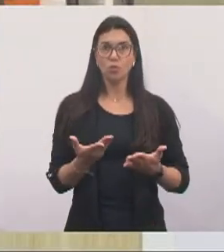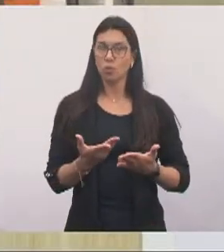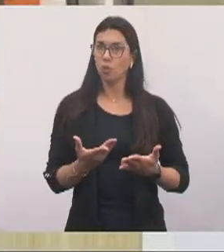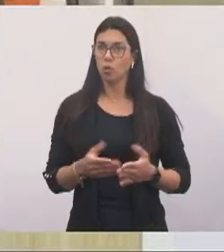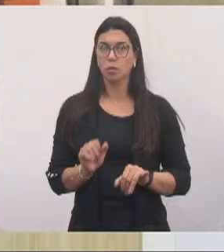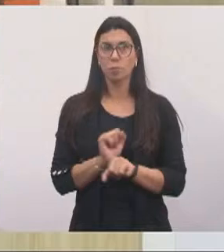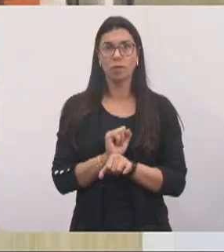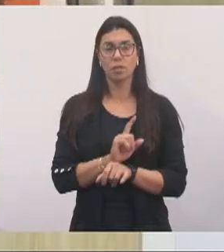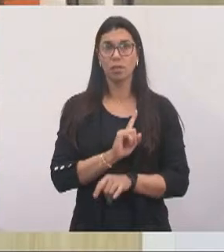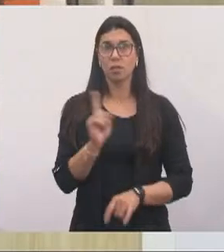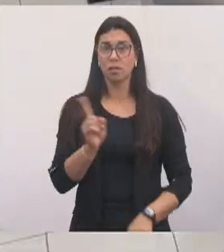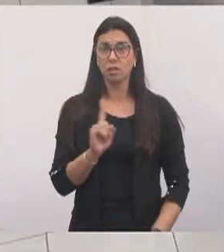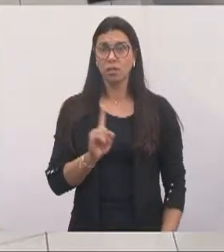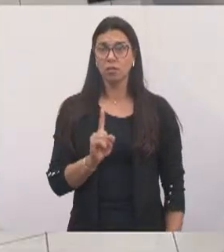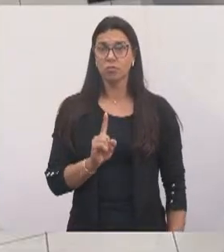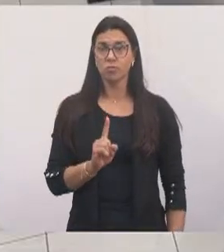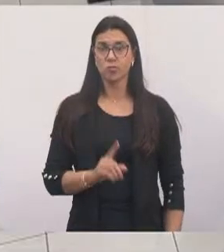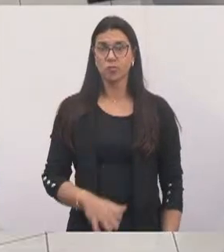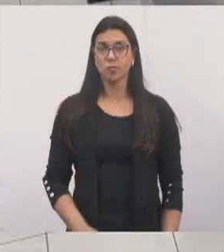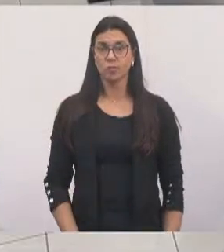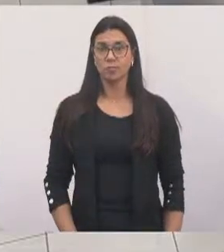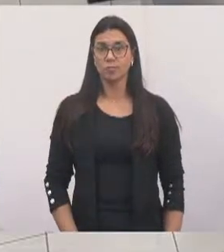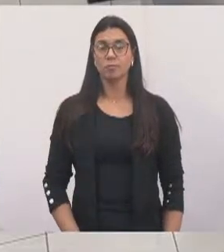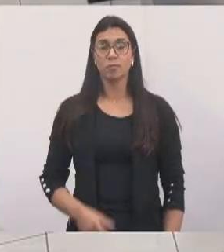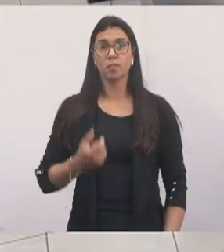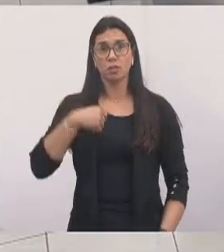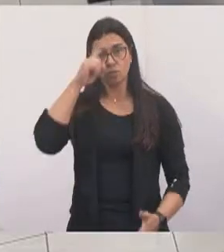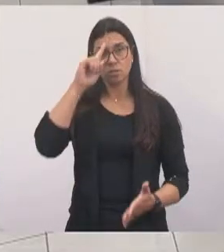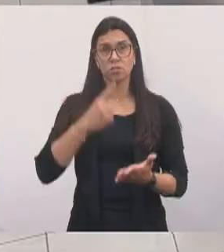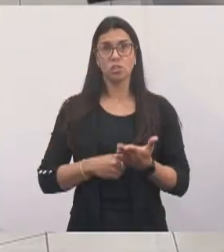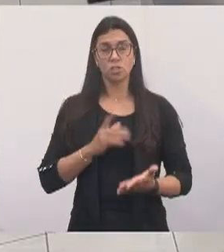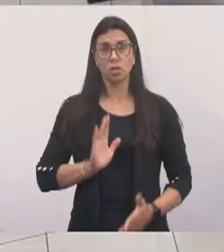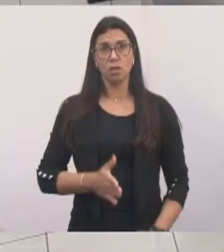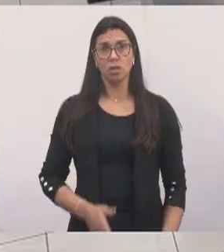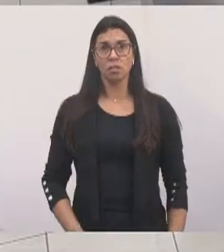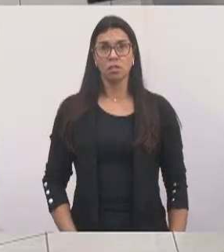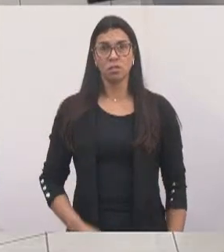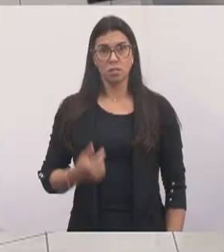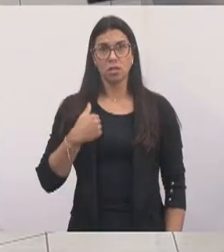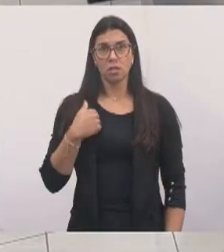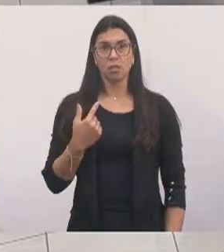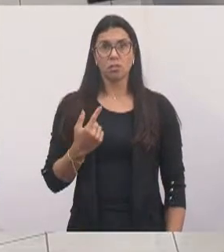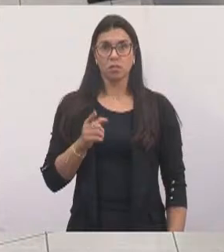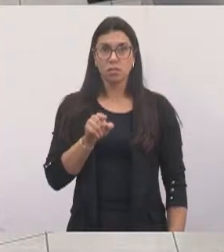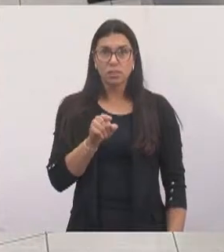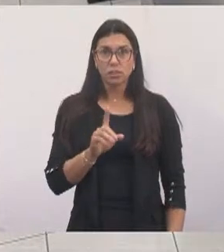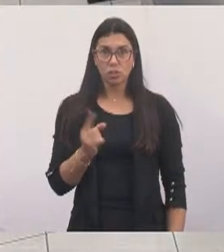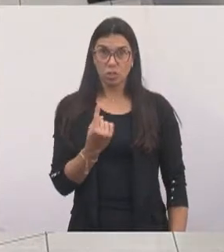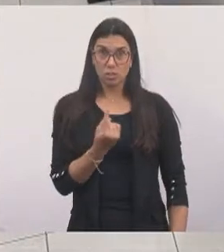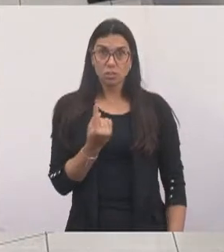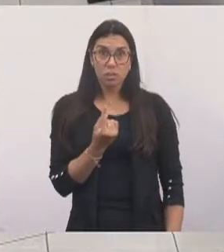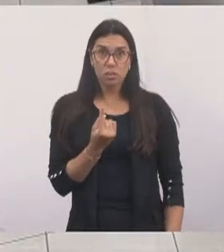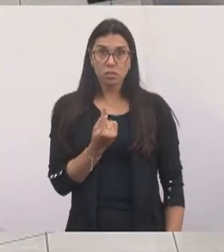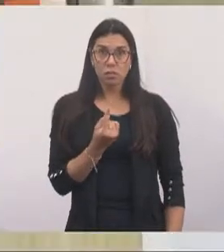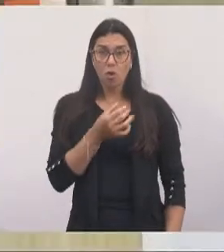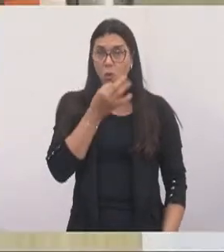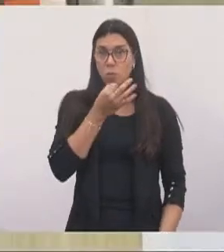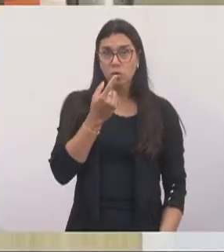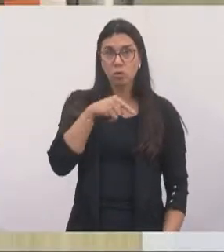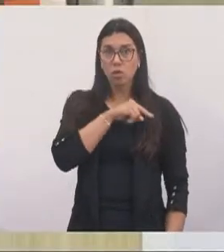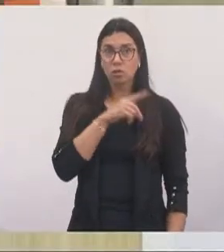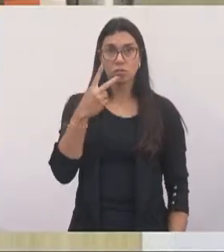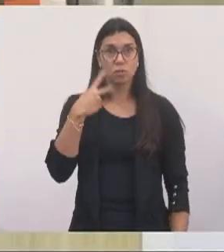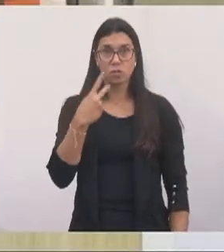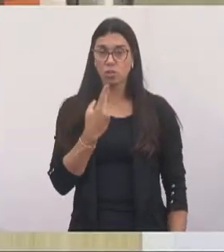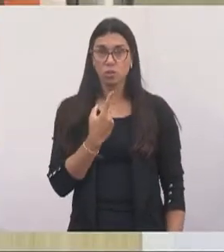Por que não hoje? Como o senhor apresenta hoje? Eu já tomei a decisão. O senhor sozinho, sem 1/3 das opiniões. Eu sou presidente dessa casa,